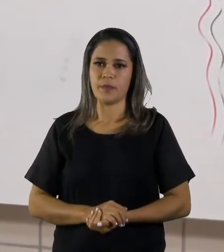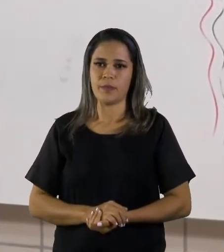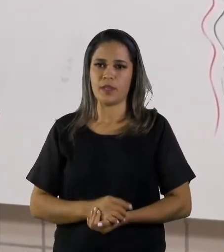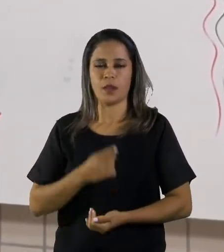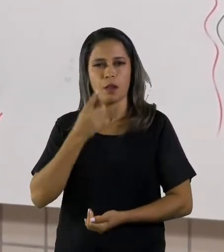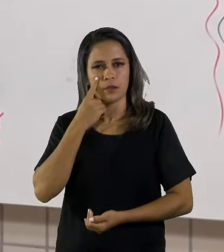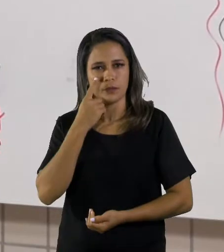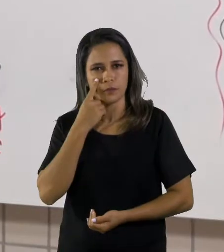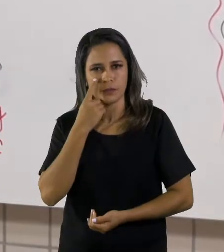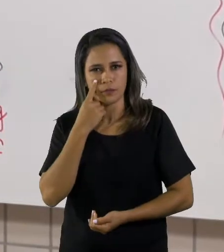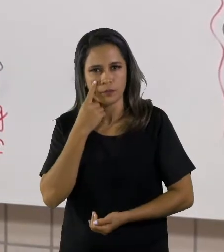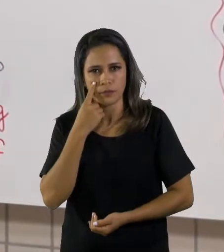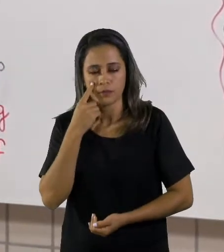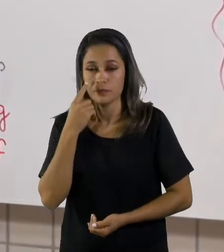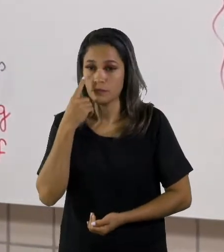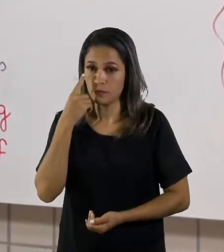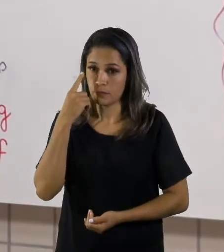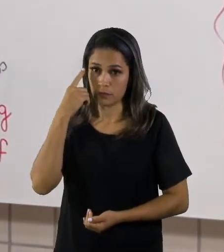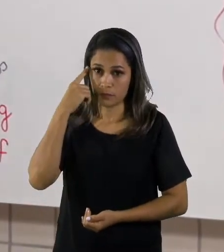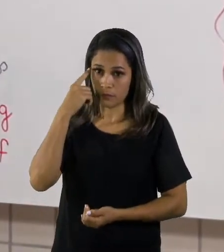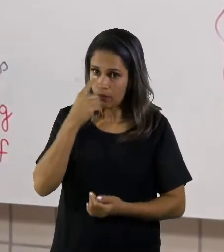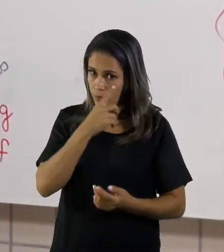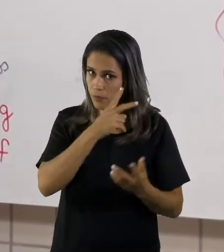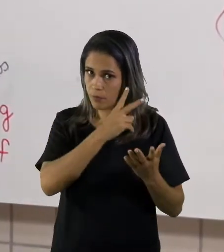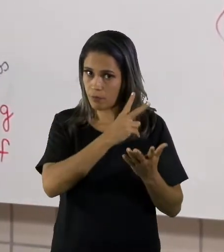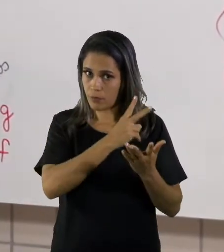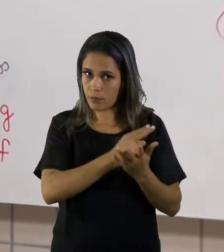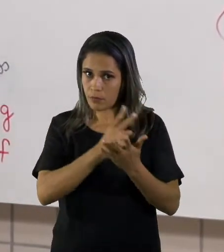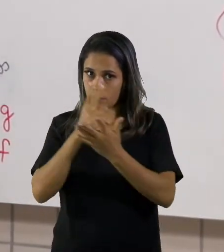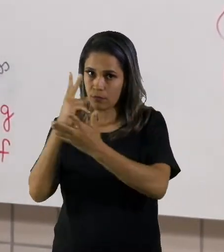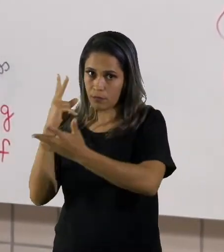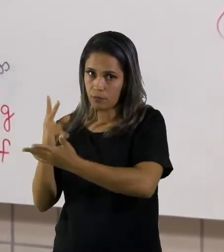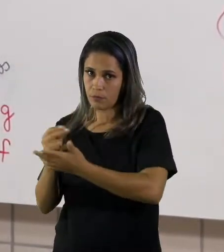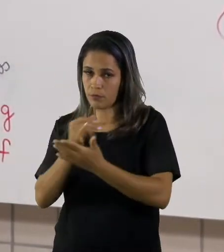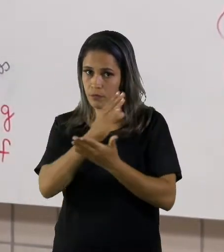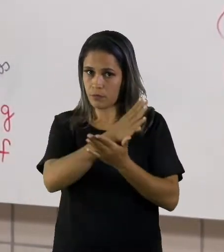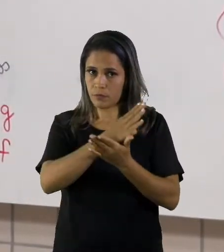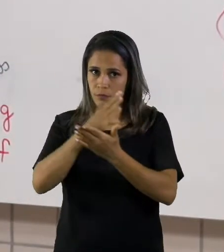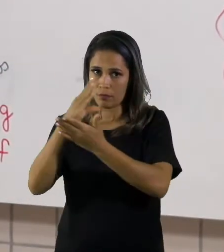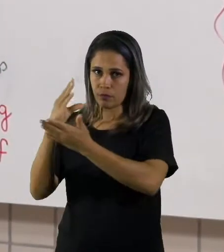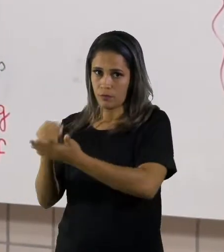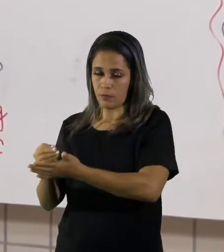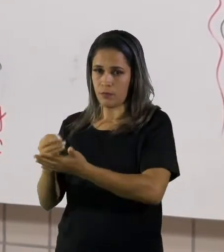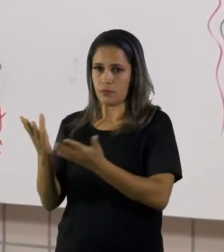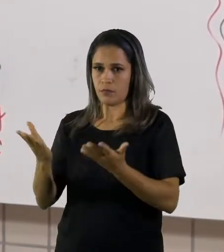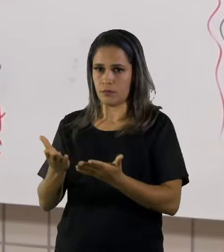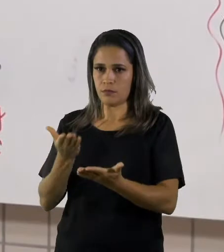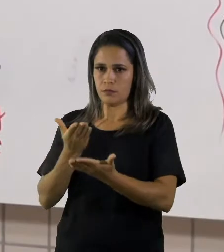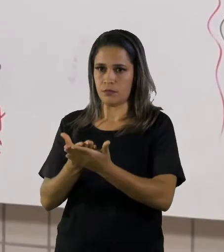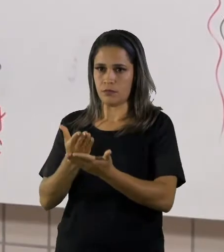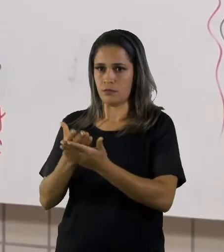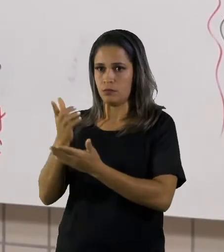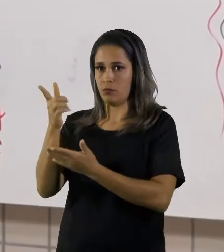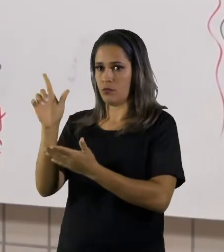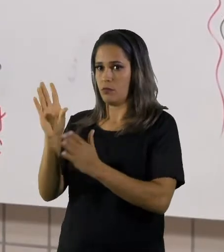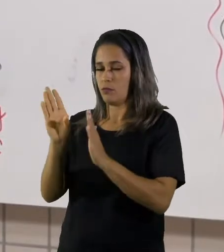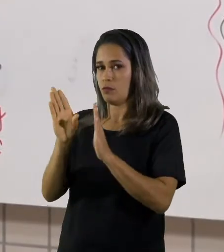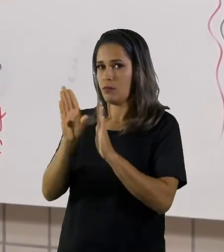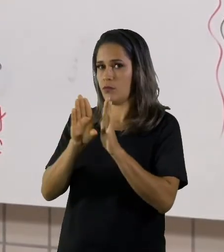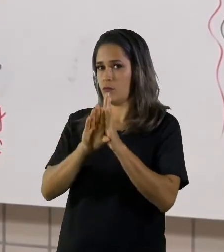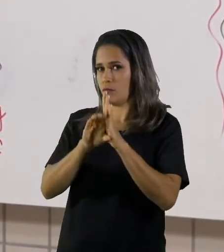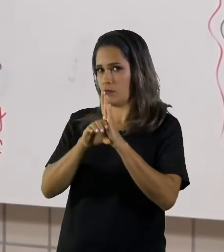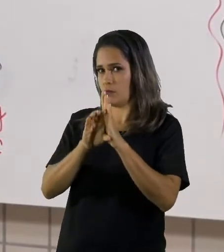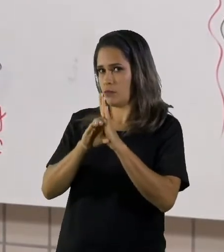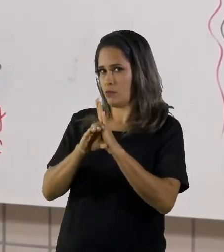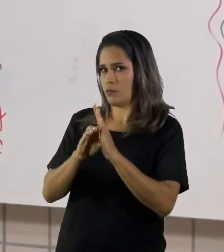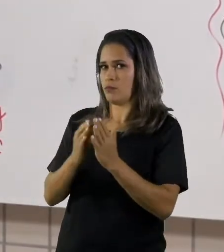Observe que a ideia é a mesma, é o mesmo desenho anterior, mas nós vamos fazer um estudo sobre outros conceitos, sobre uma nova